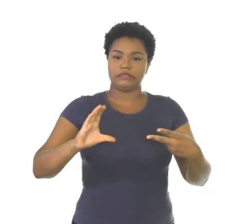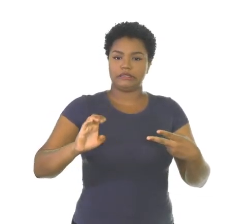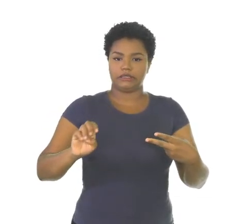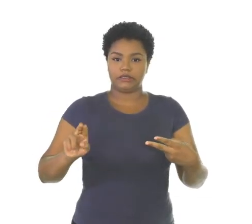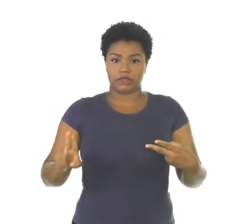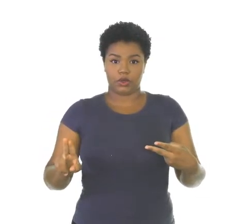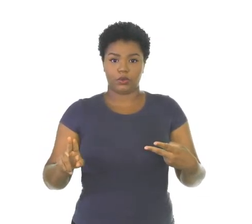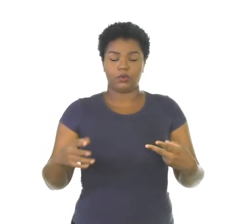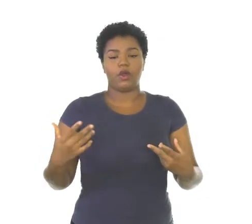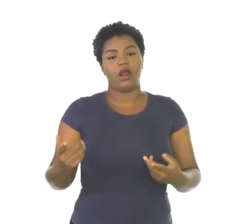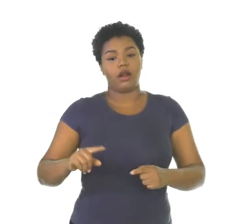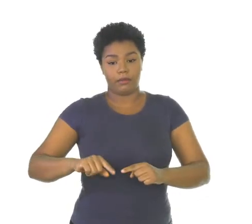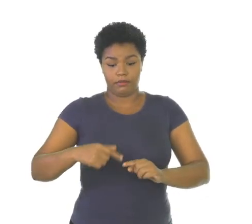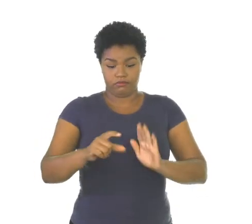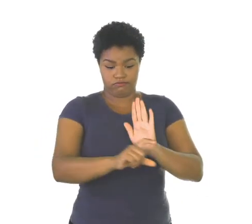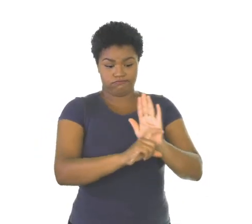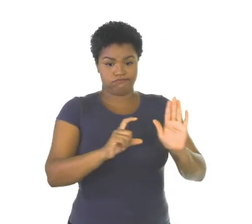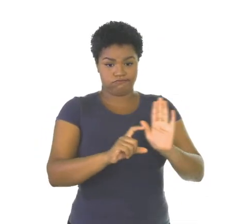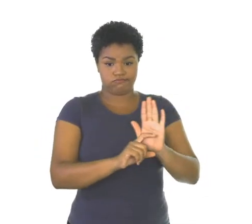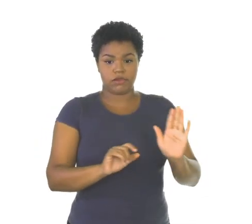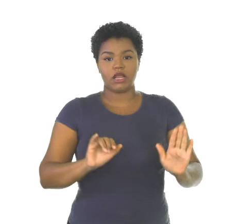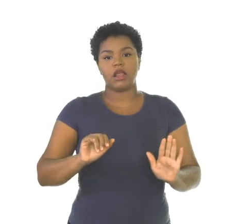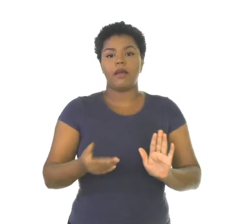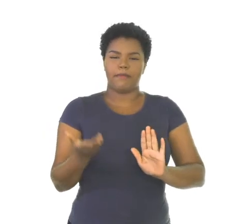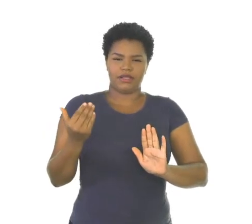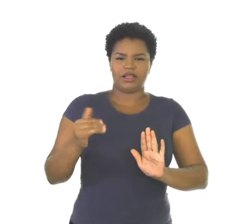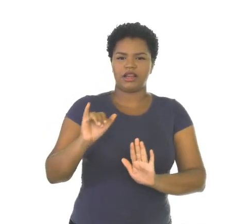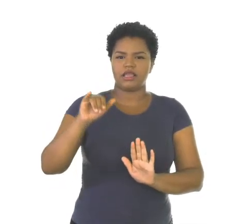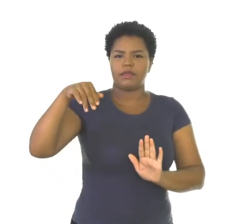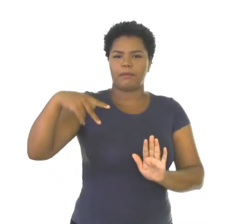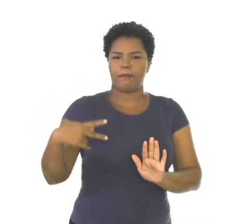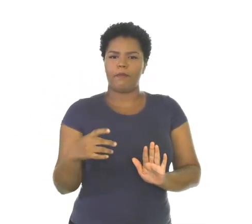na outra estrofe nós temos importa e porta.